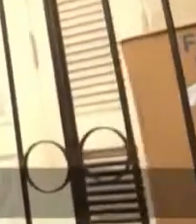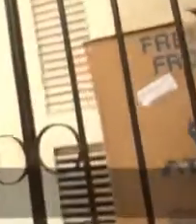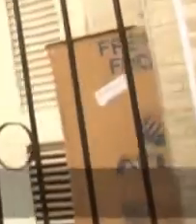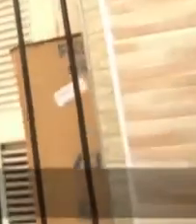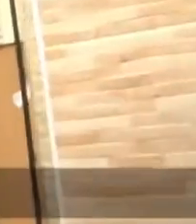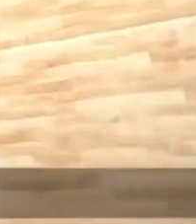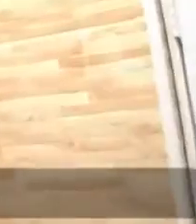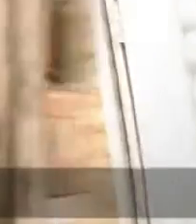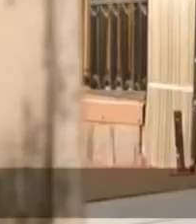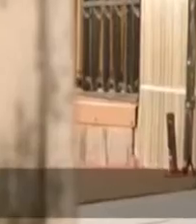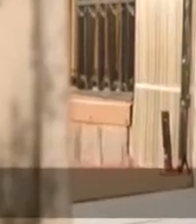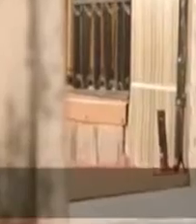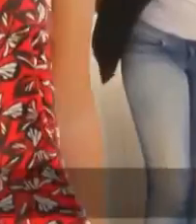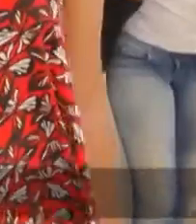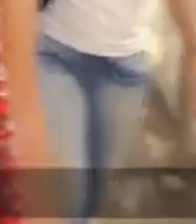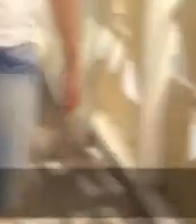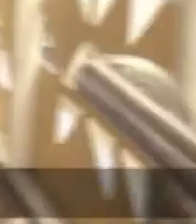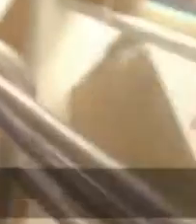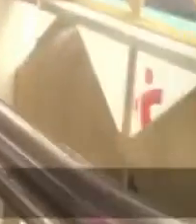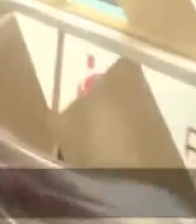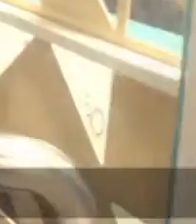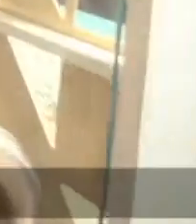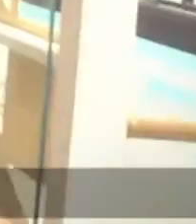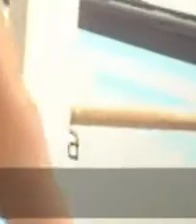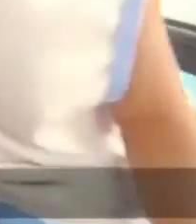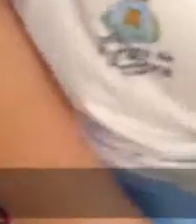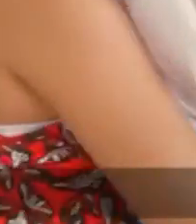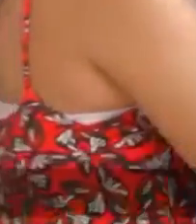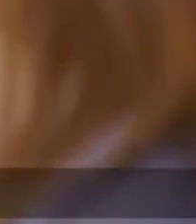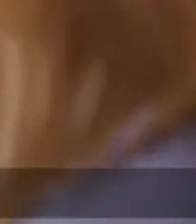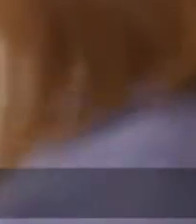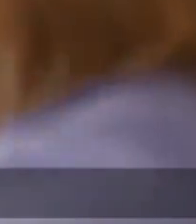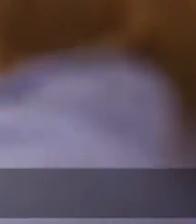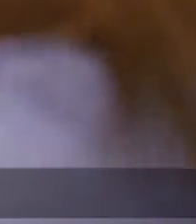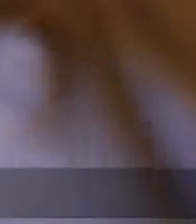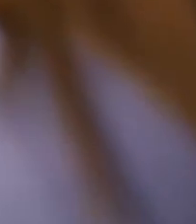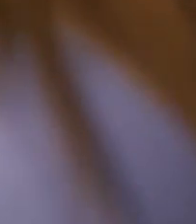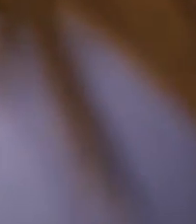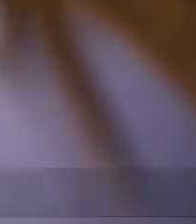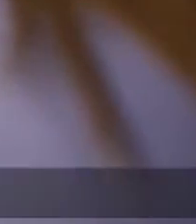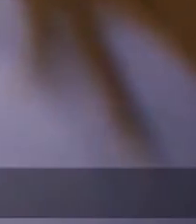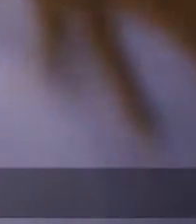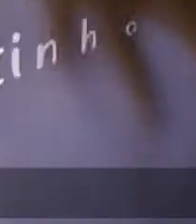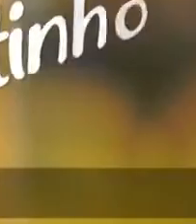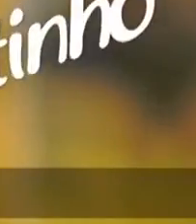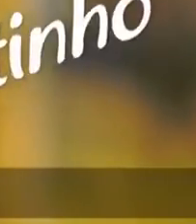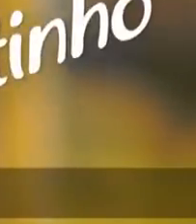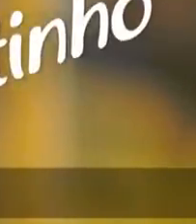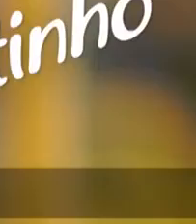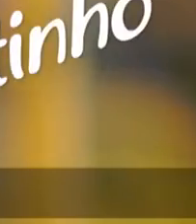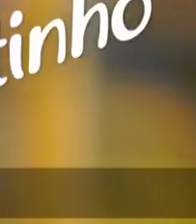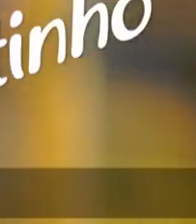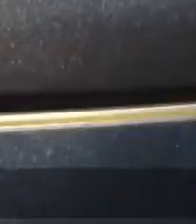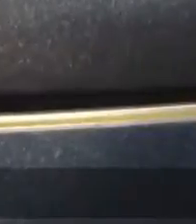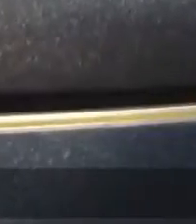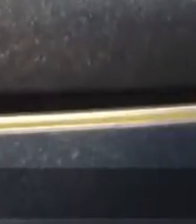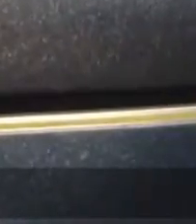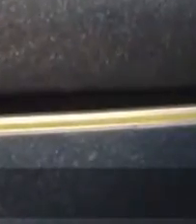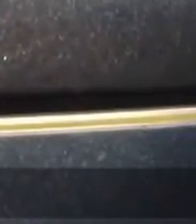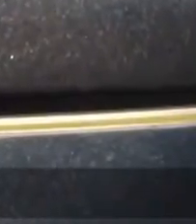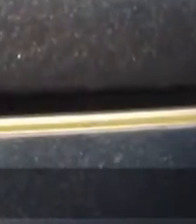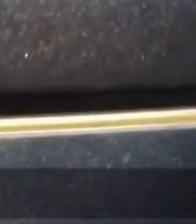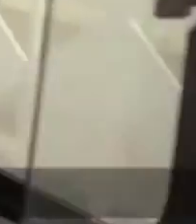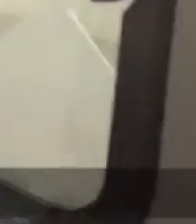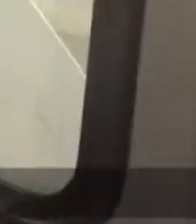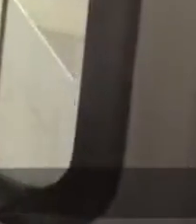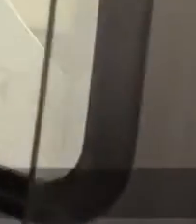A Prefeitura investe no transporte público para melhorar a vida das famílias em Fortaleza. Criou o Bilhetinho, passagem